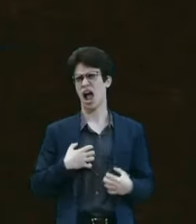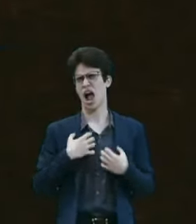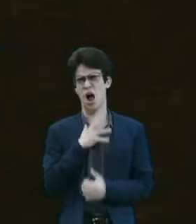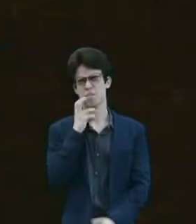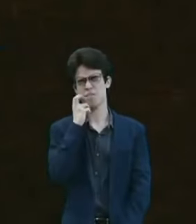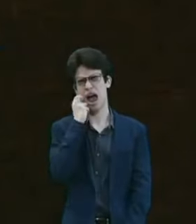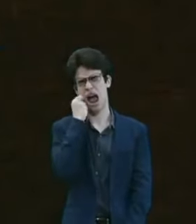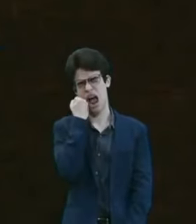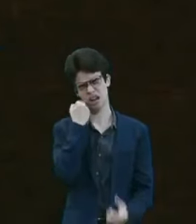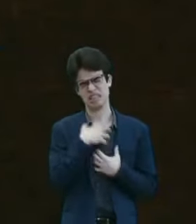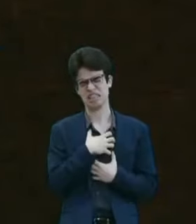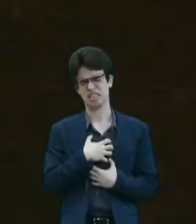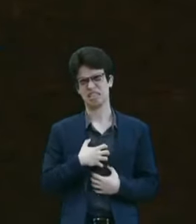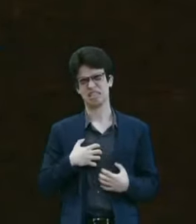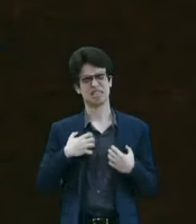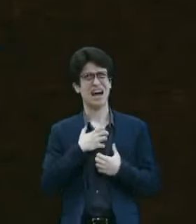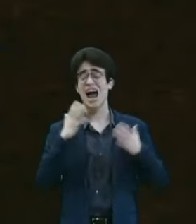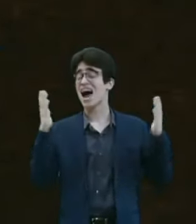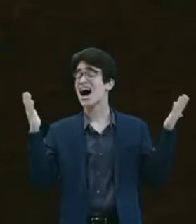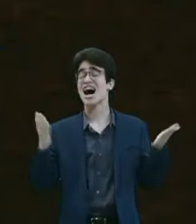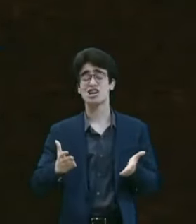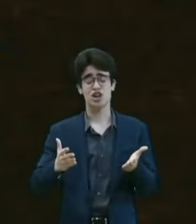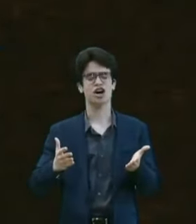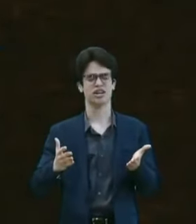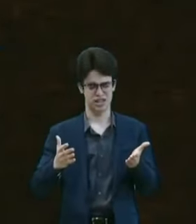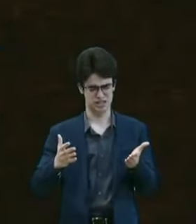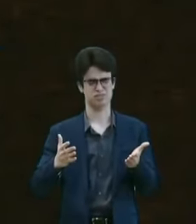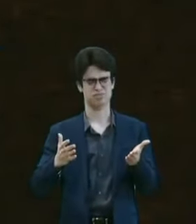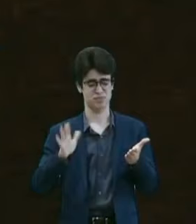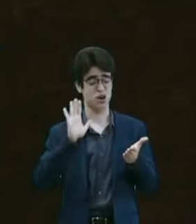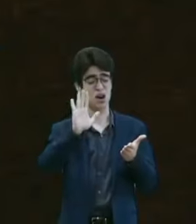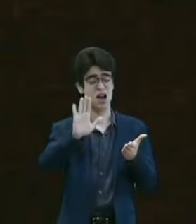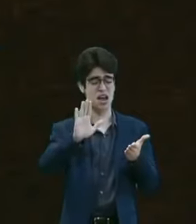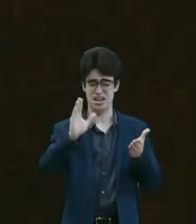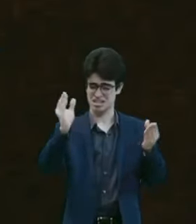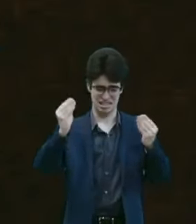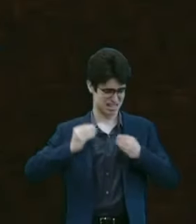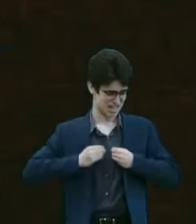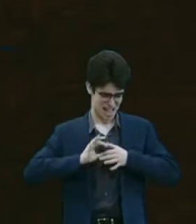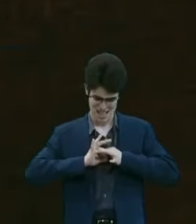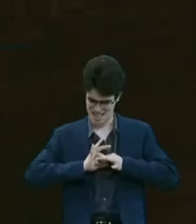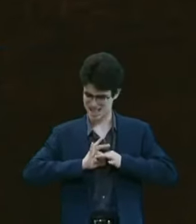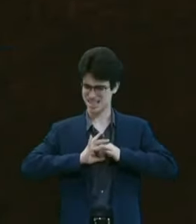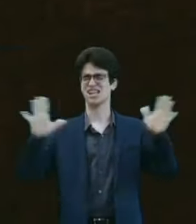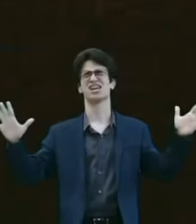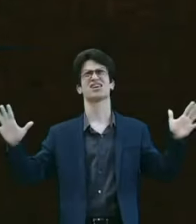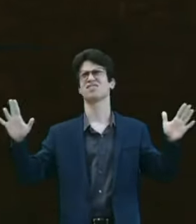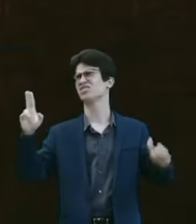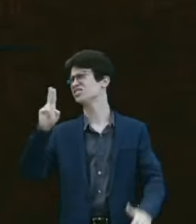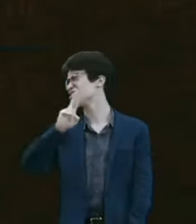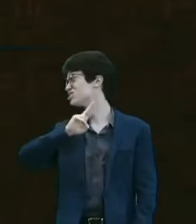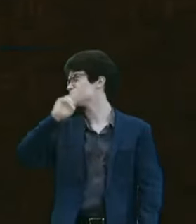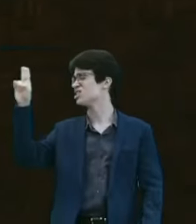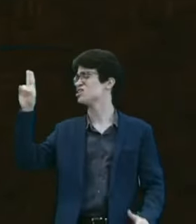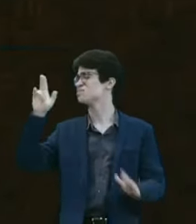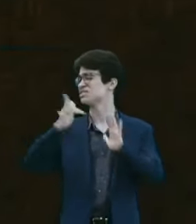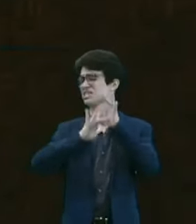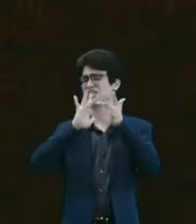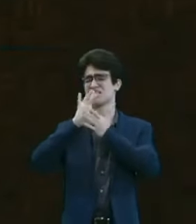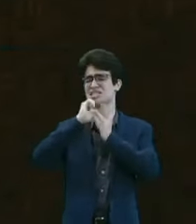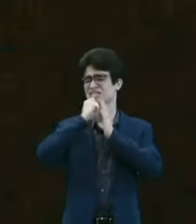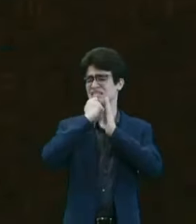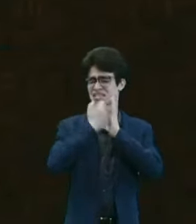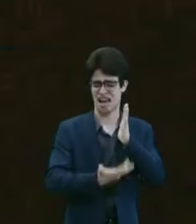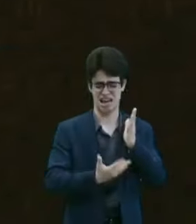mágoa, amargura, que agora possamos ser libertos pelo poder que há no sangue de